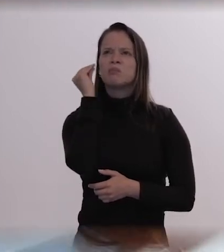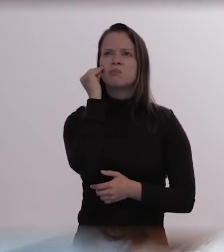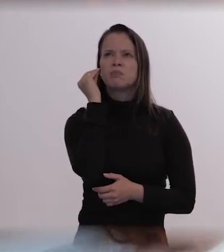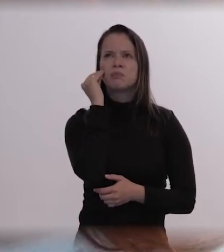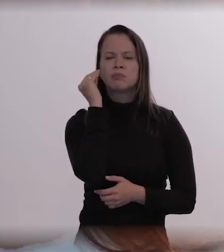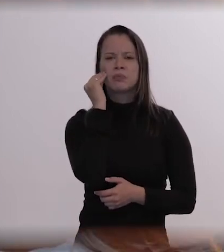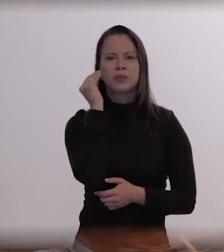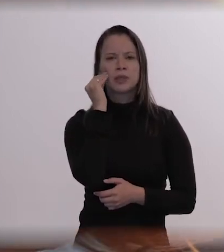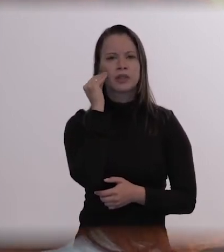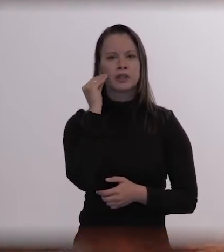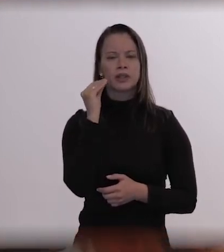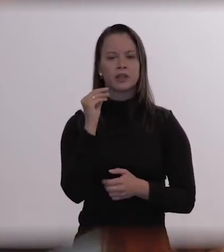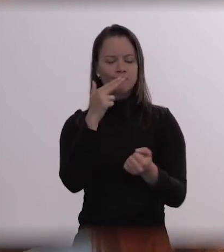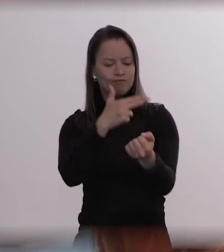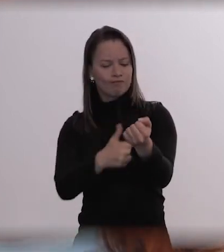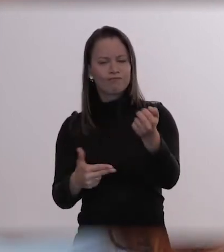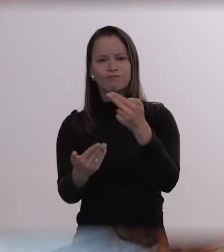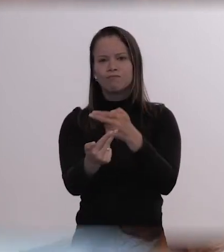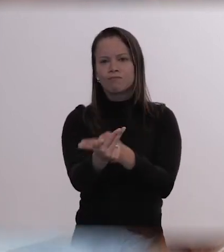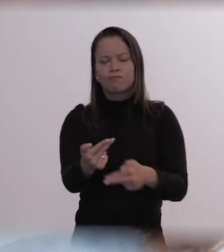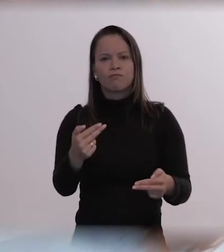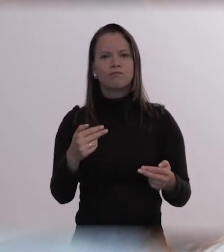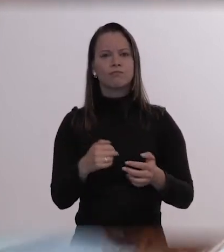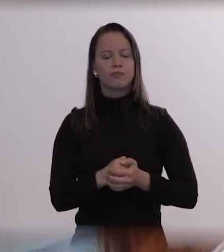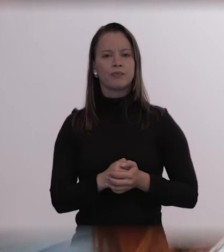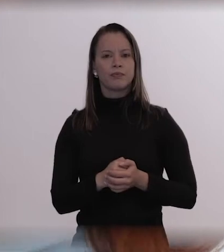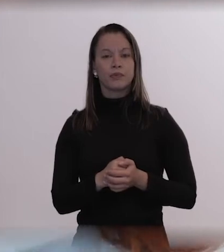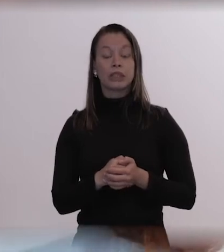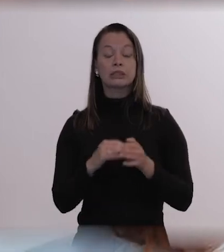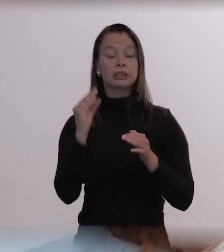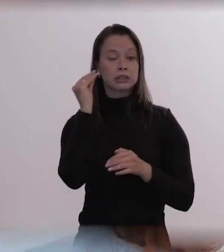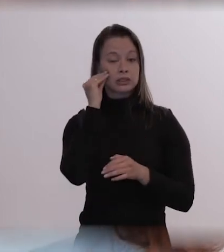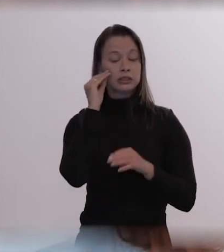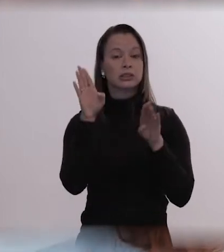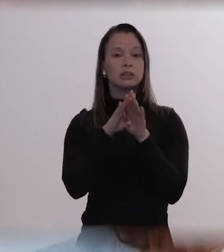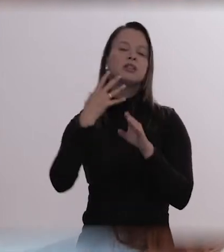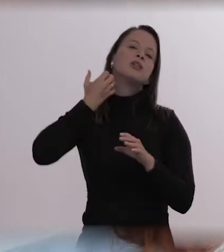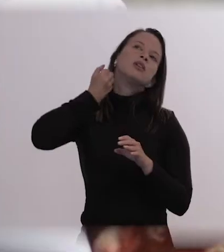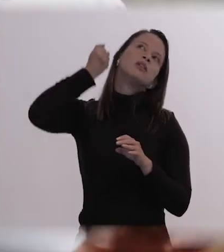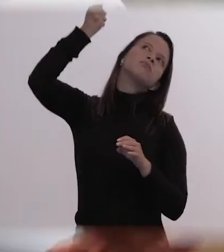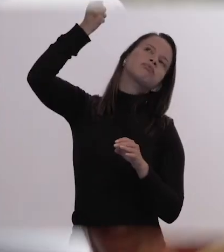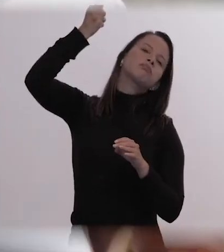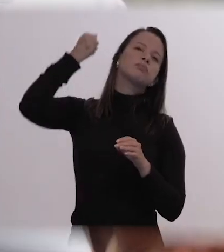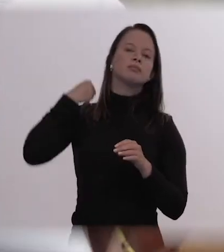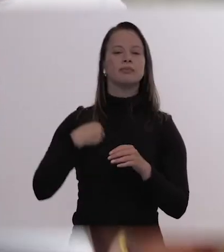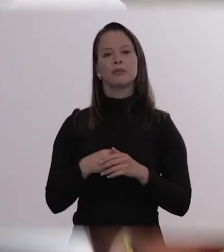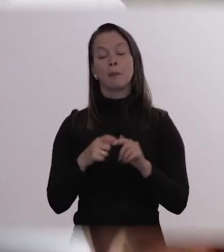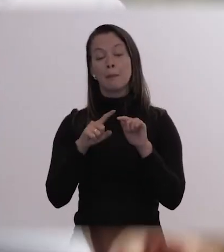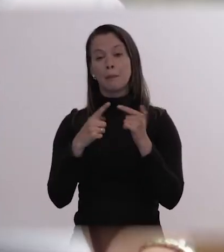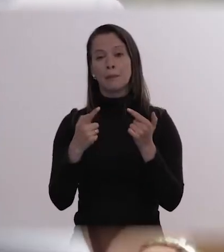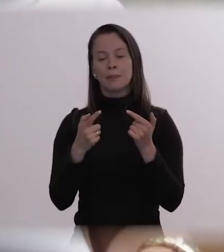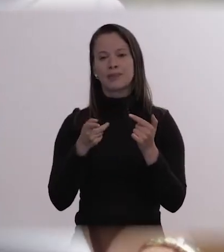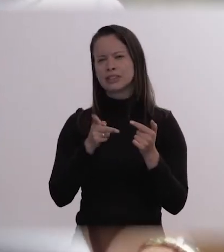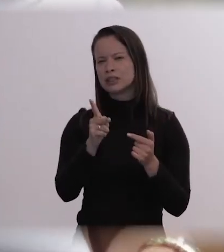tentativas de se mutilar, de enforcamento, mas na grande maioria era